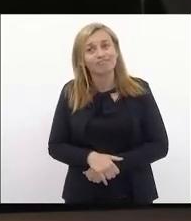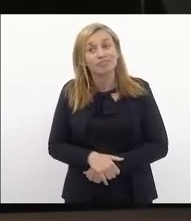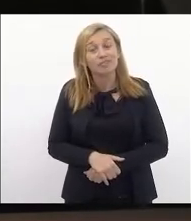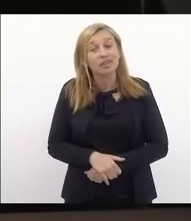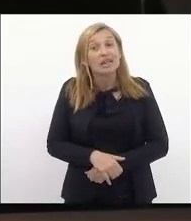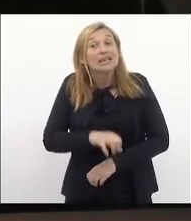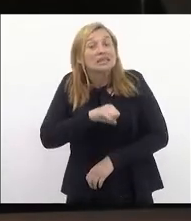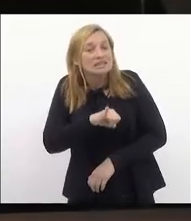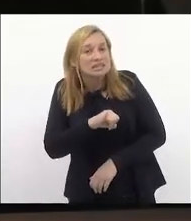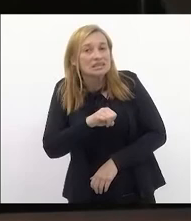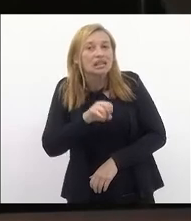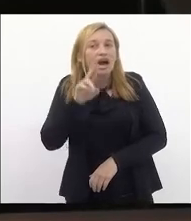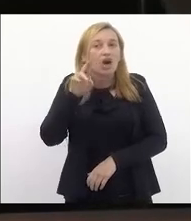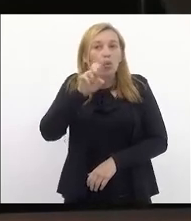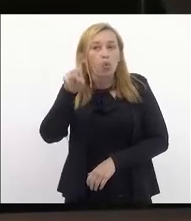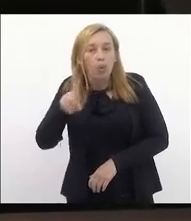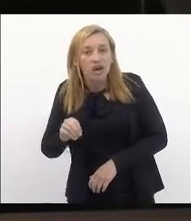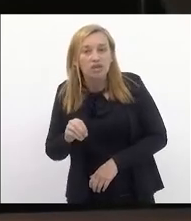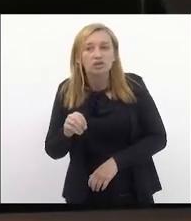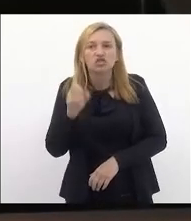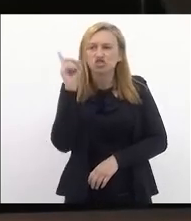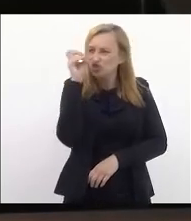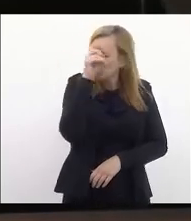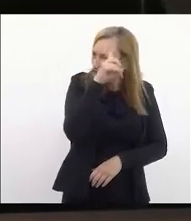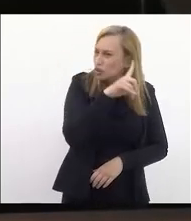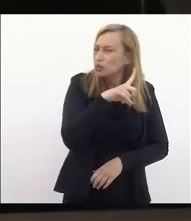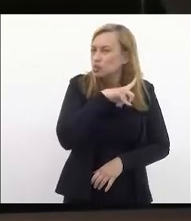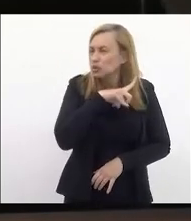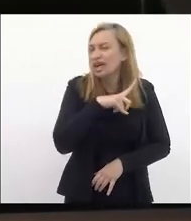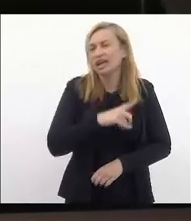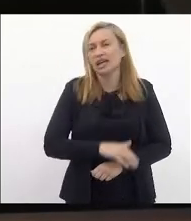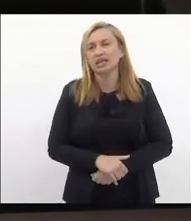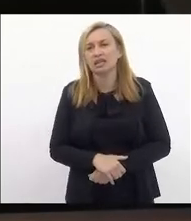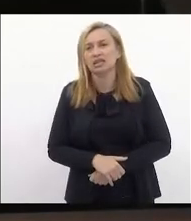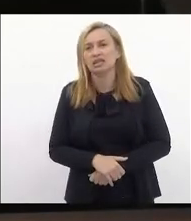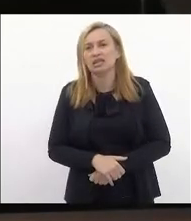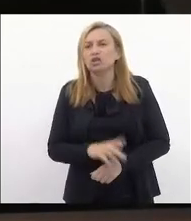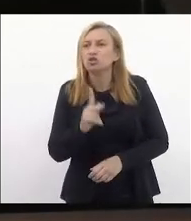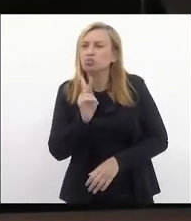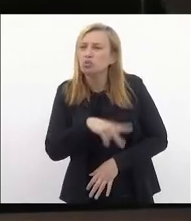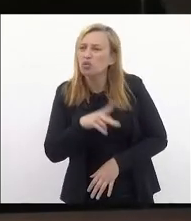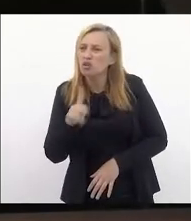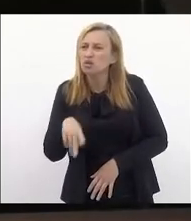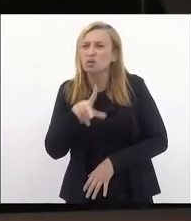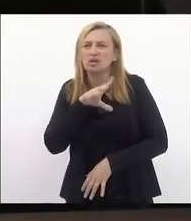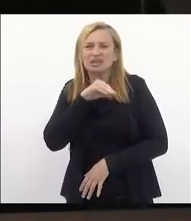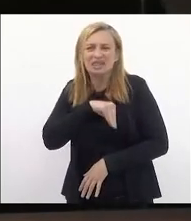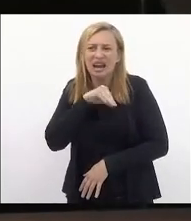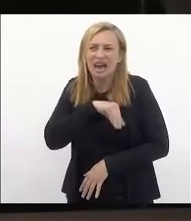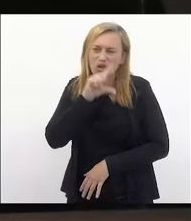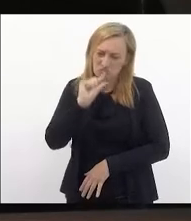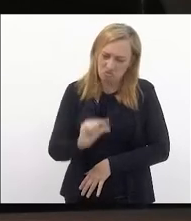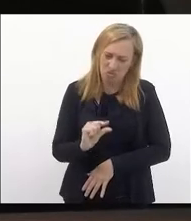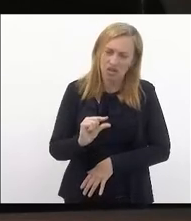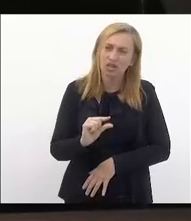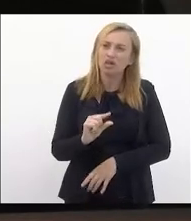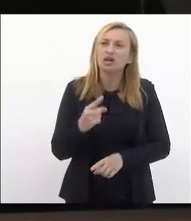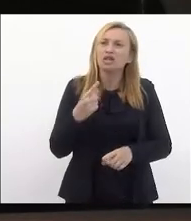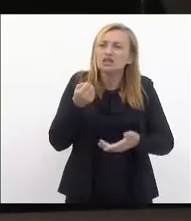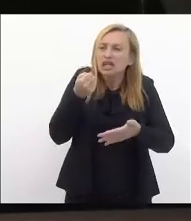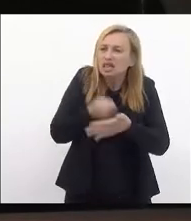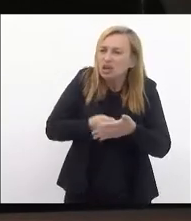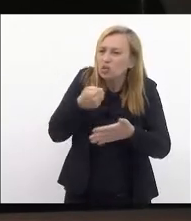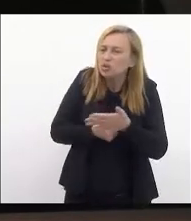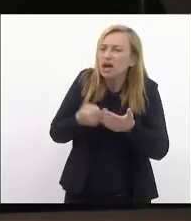se a UERJ estava passando por dificuldade se a UERJ os professores estavam ganhando menos que não tinham reajuste tem que brigar contra o